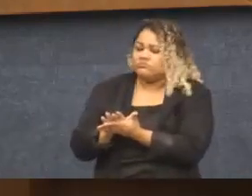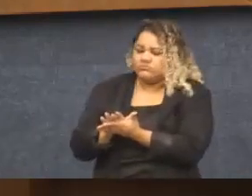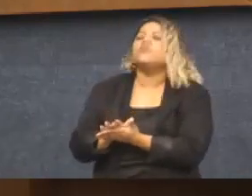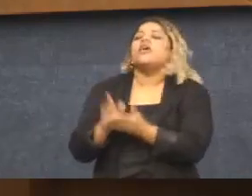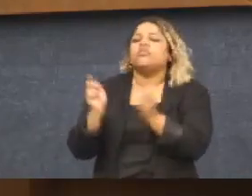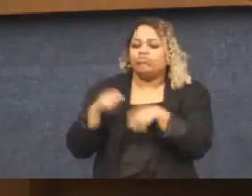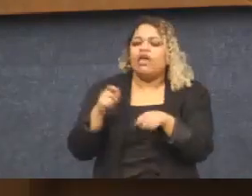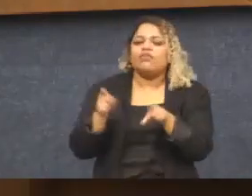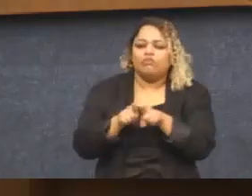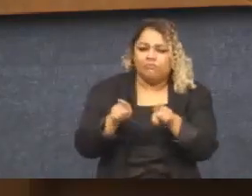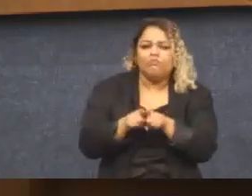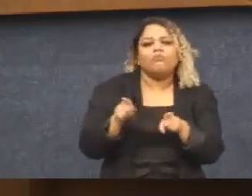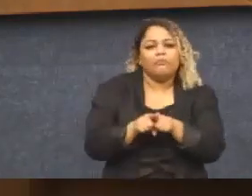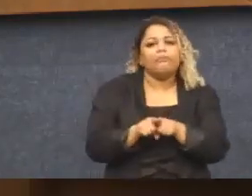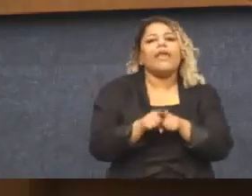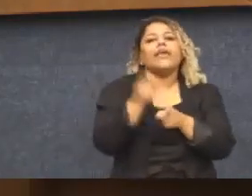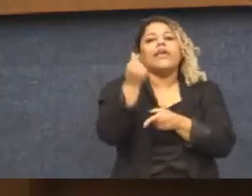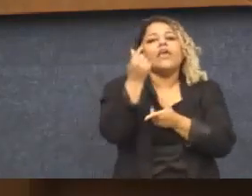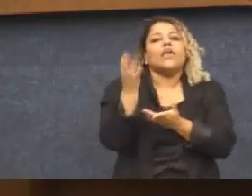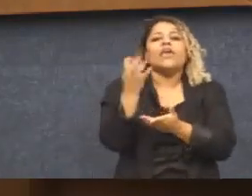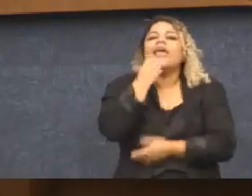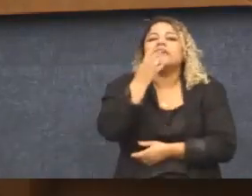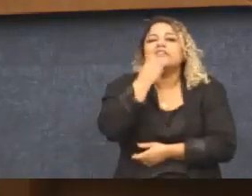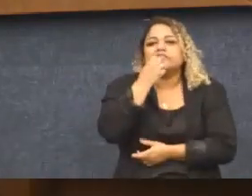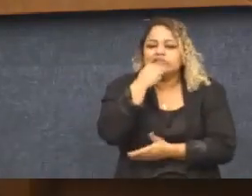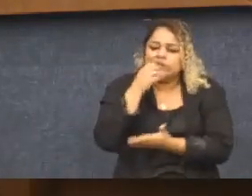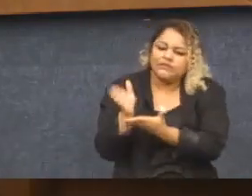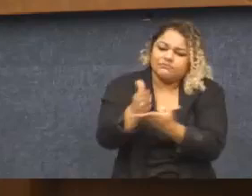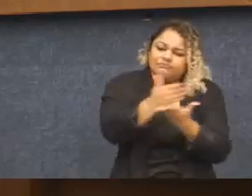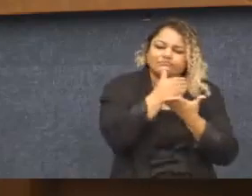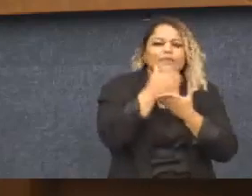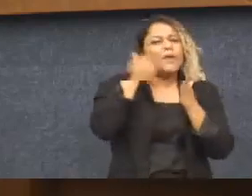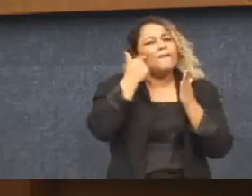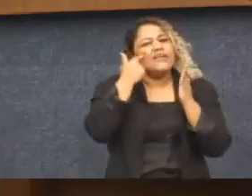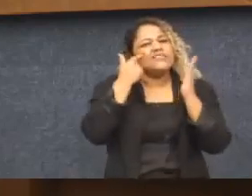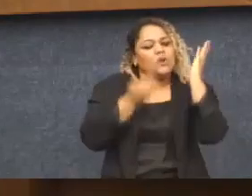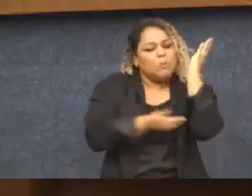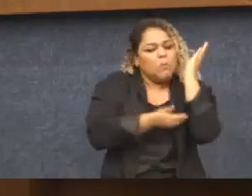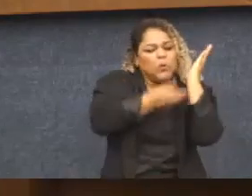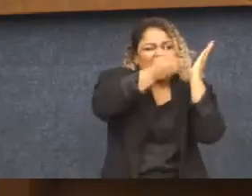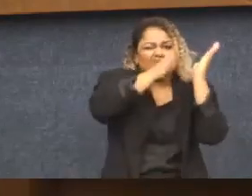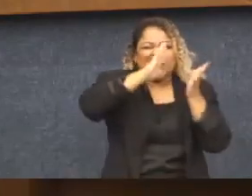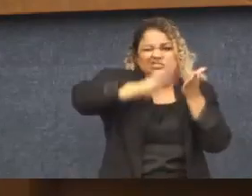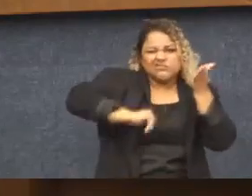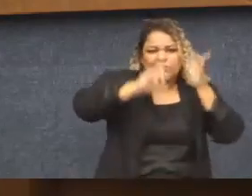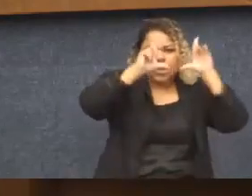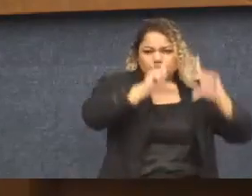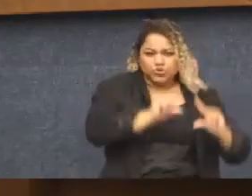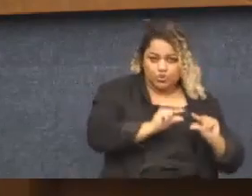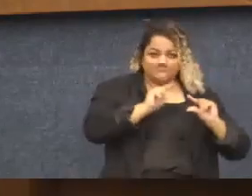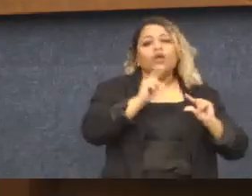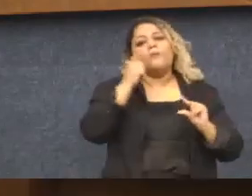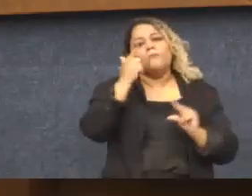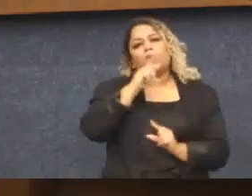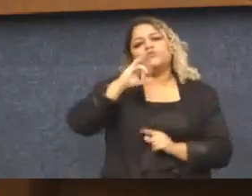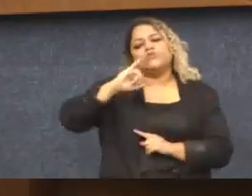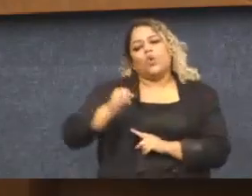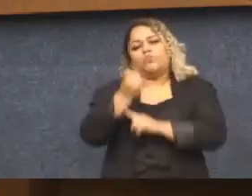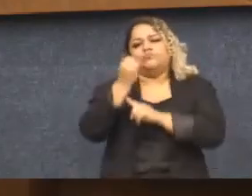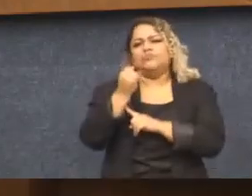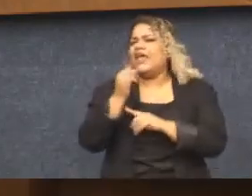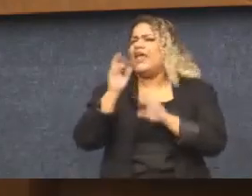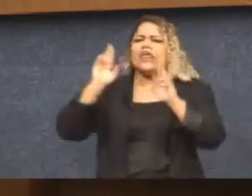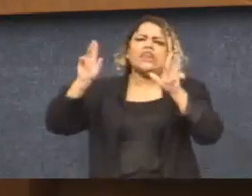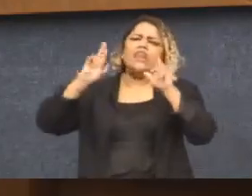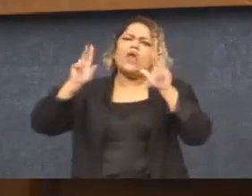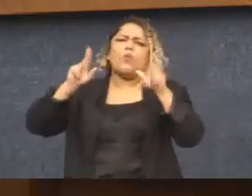receita, olhando para a desburocratização como uma oportunidade, e não como uma perseguição de servidor público, como um desmantelamento